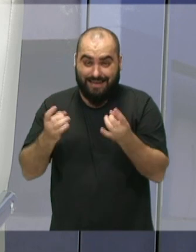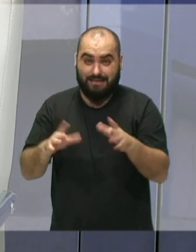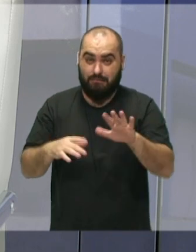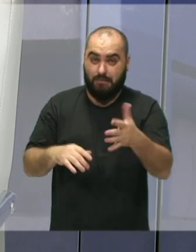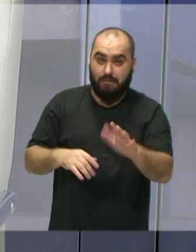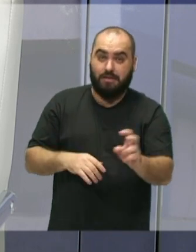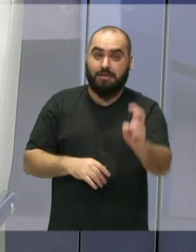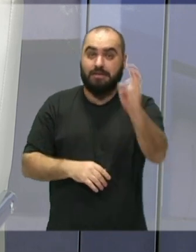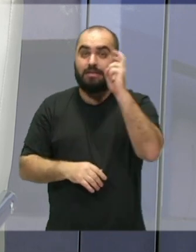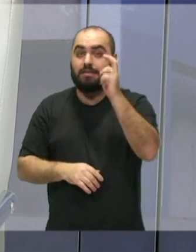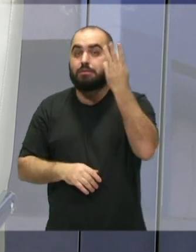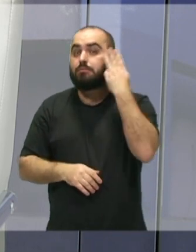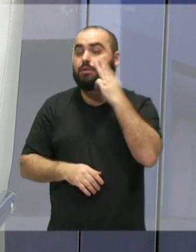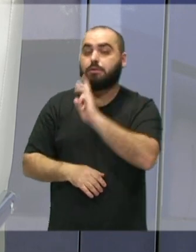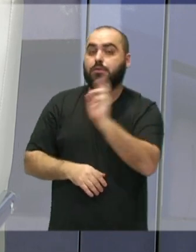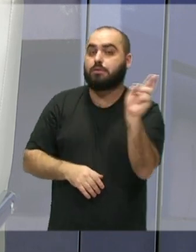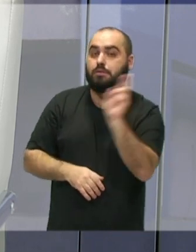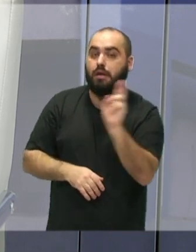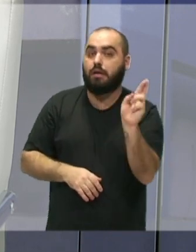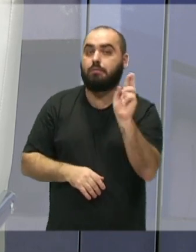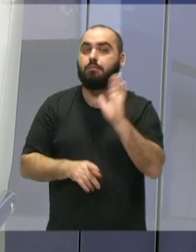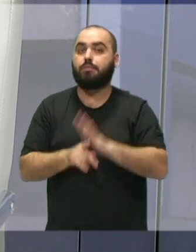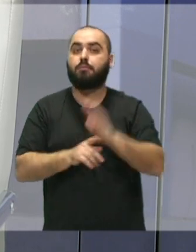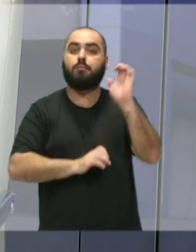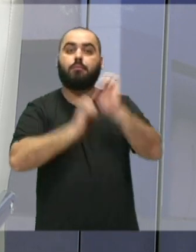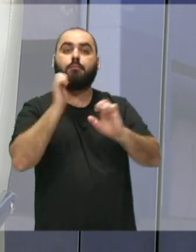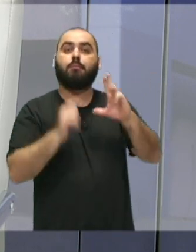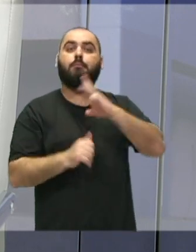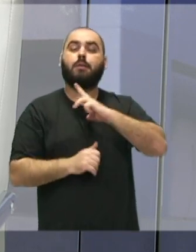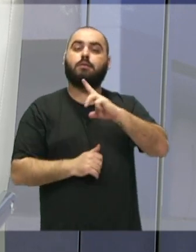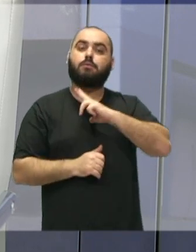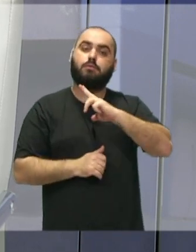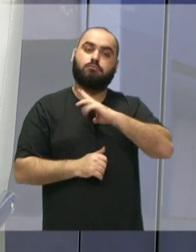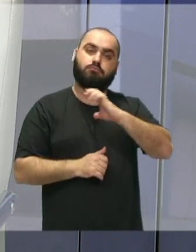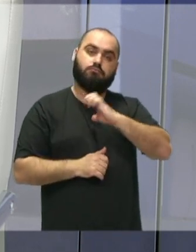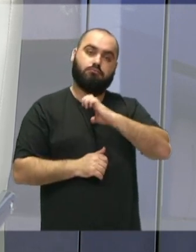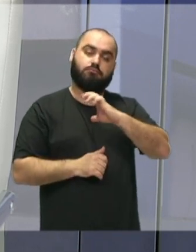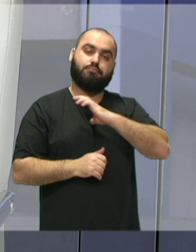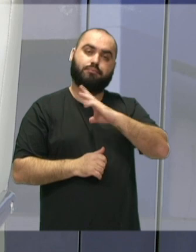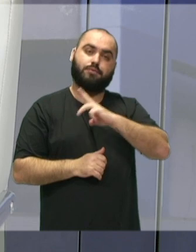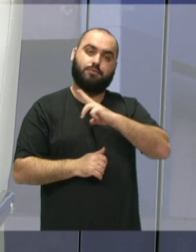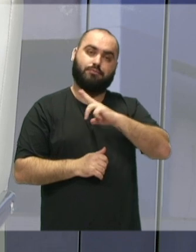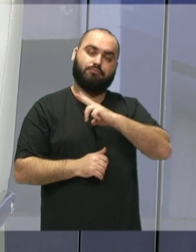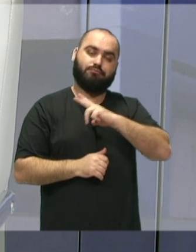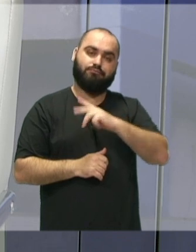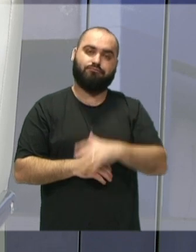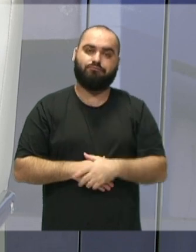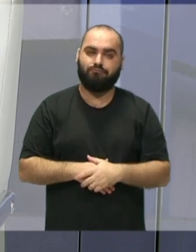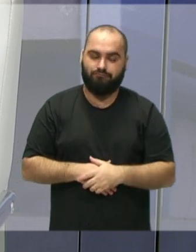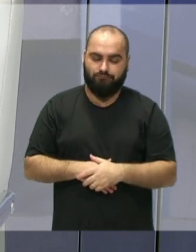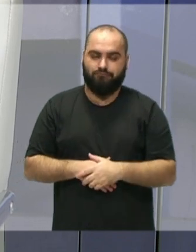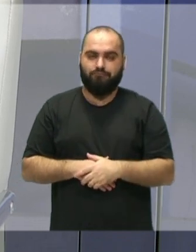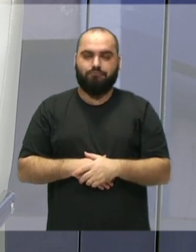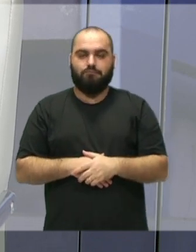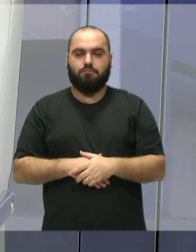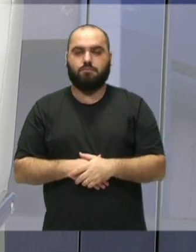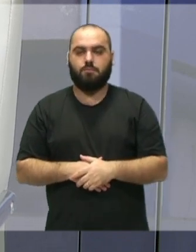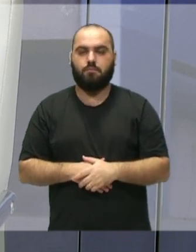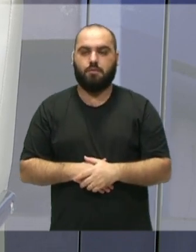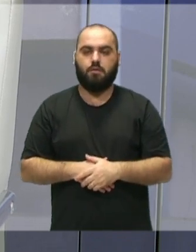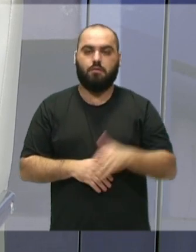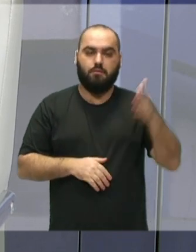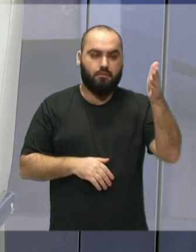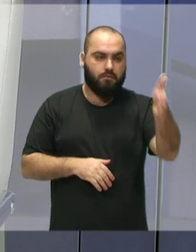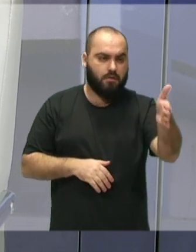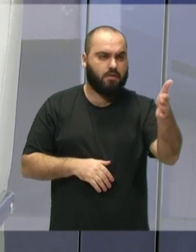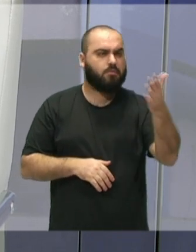para terceirizados. Nesses terceirizados tem médico, tem técnico de enfermagem e tem enfermeiro. Só que a gente vai e a gente ainda